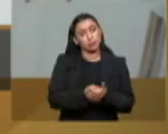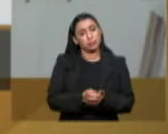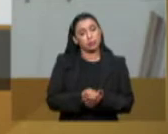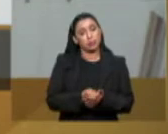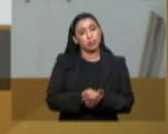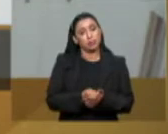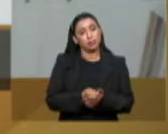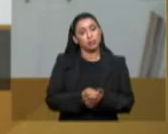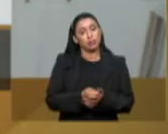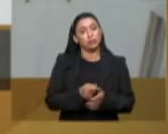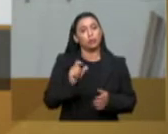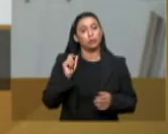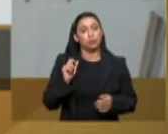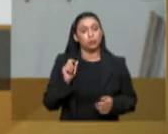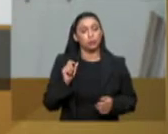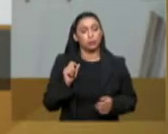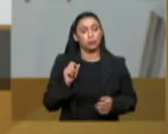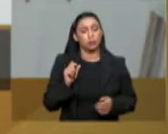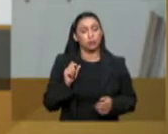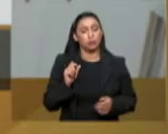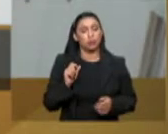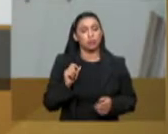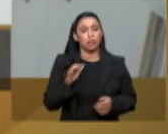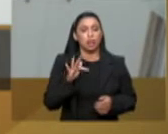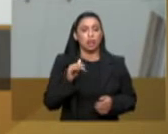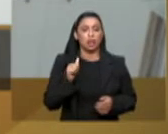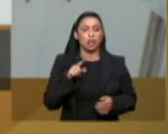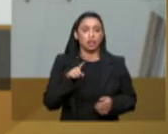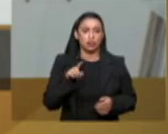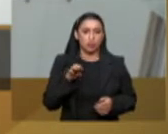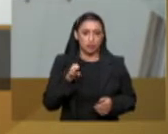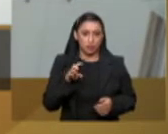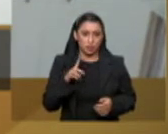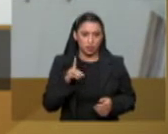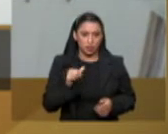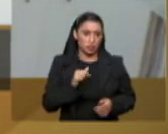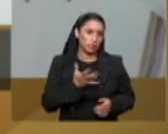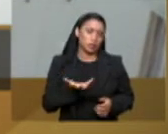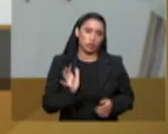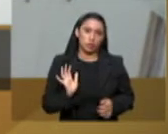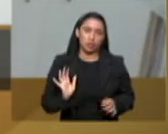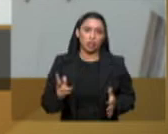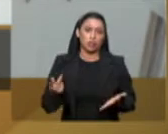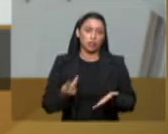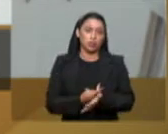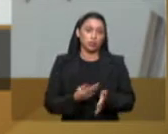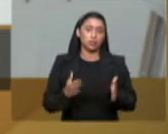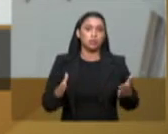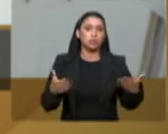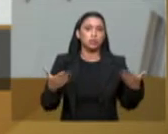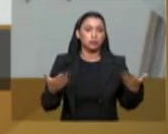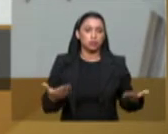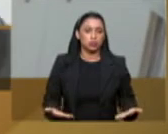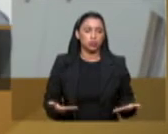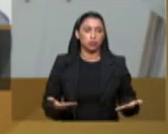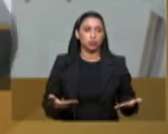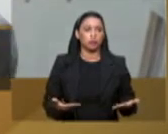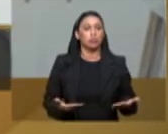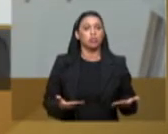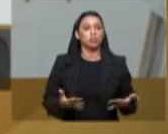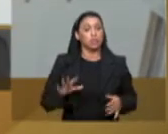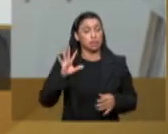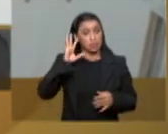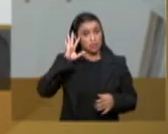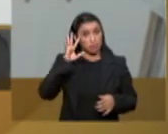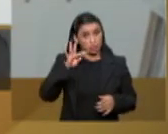o que definitivamente essa Fazenda, a Fazenda Nacional, não deseja. Então, que Vossas Excelências definam